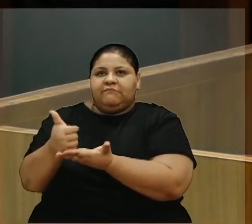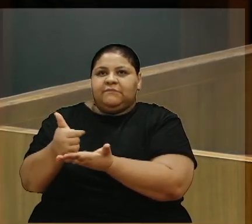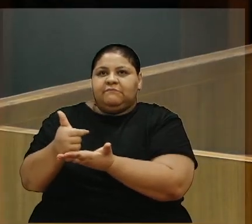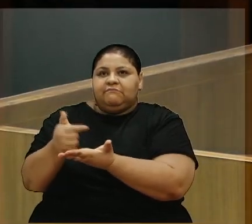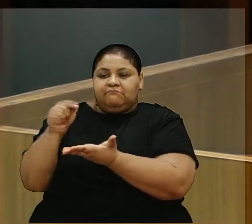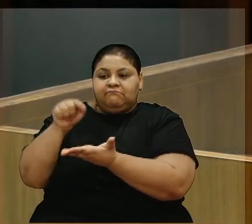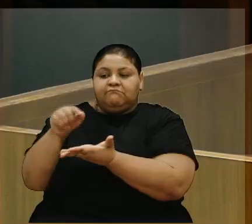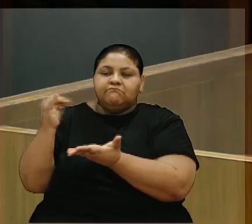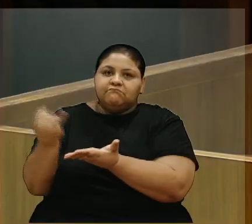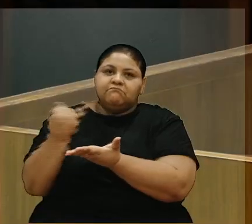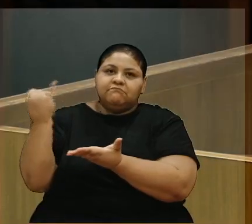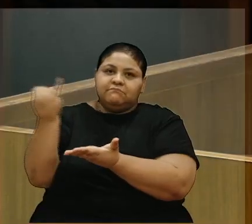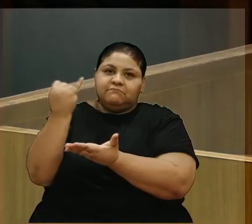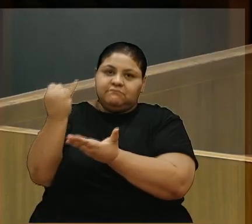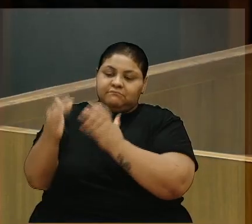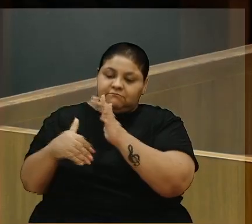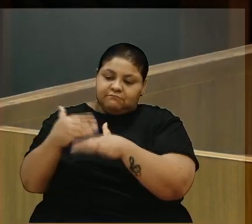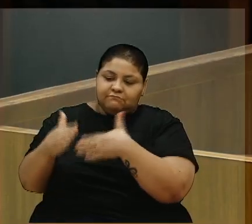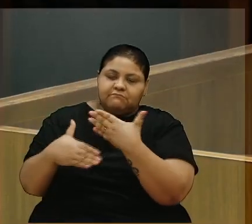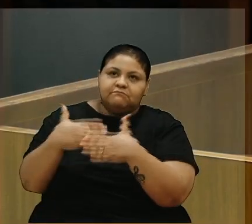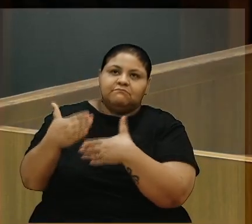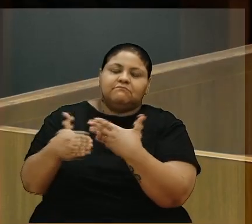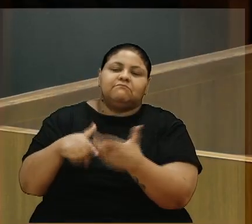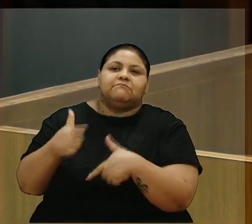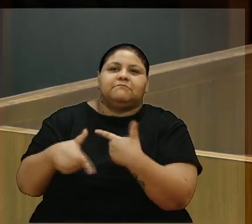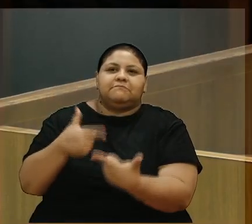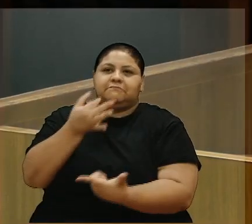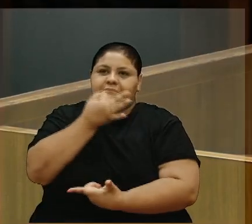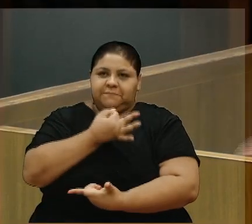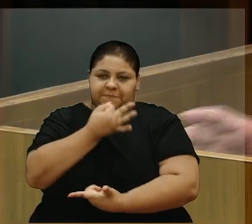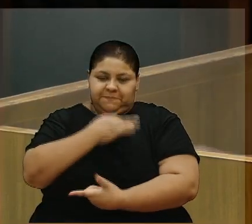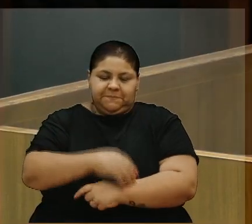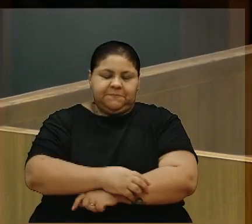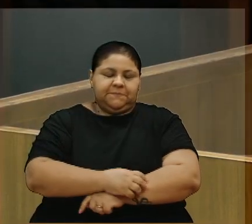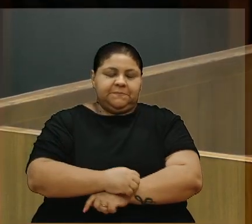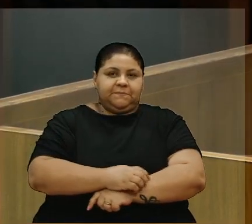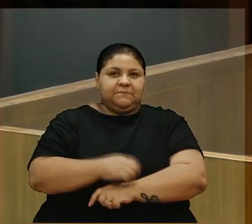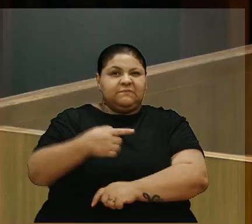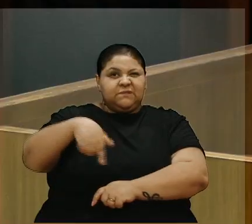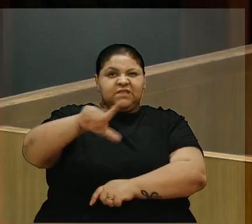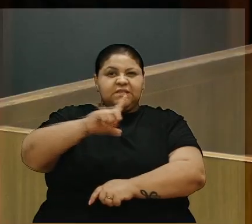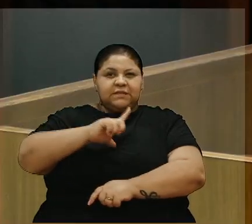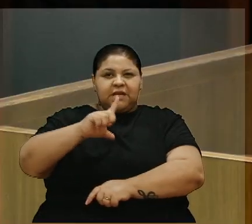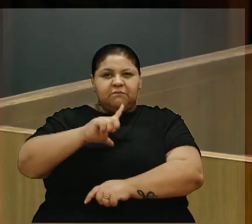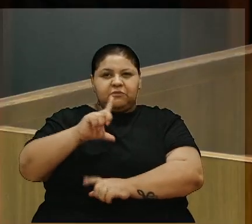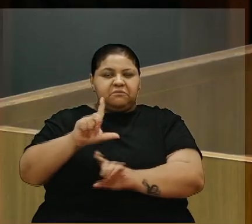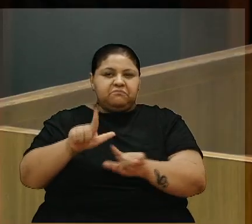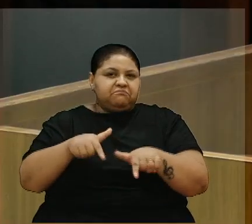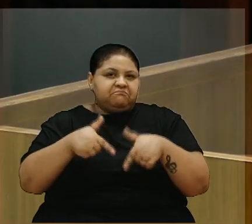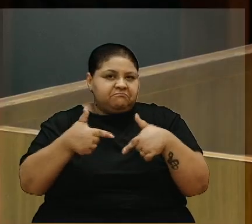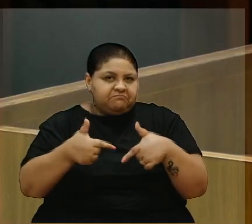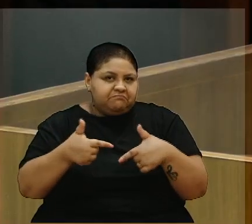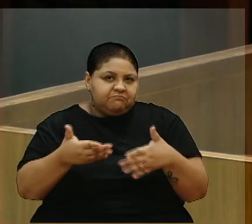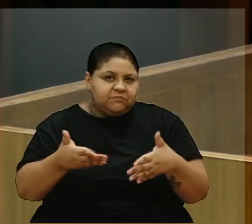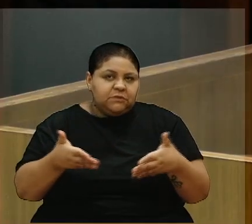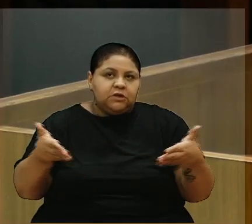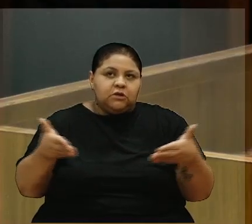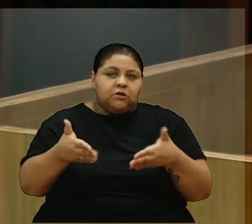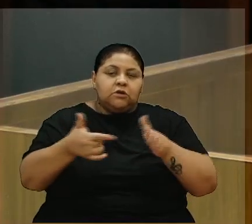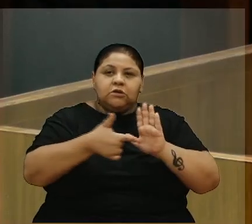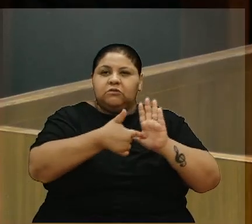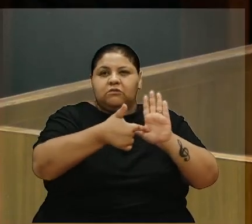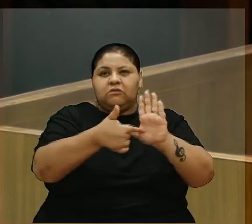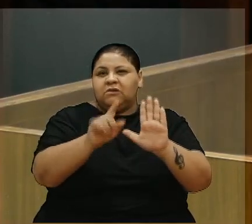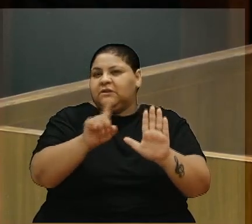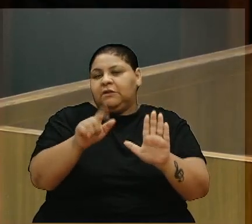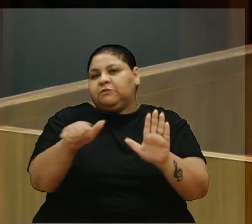importantes para o andamento do trabalho caxiense. E nós temos algumas condições que hoje se apresentam que não